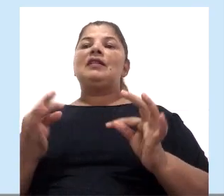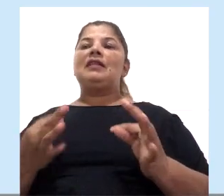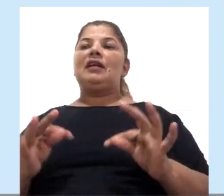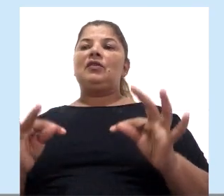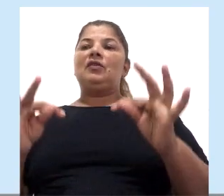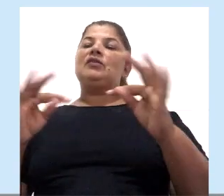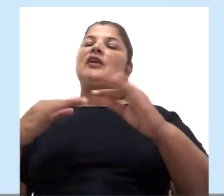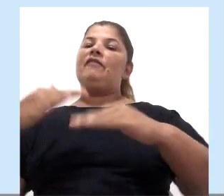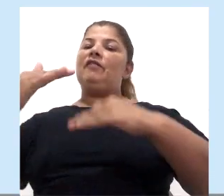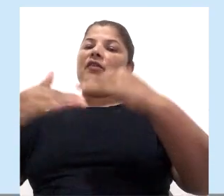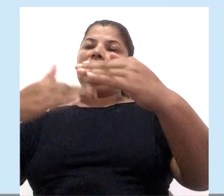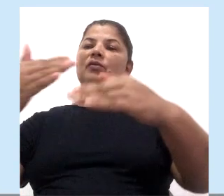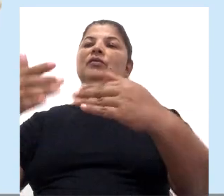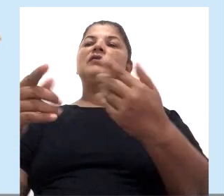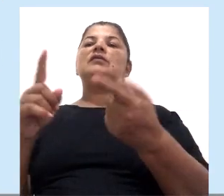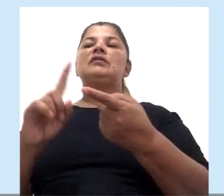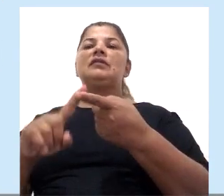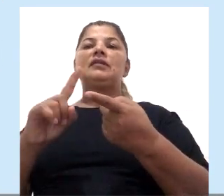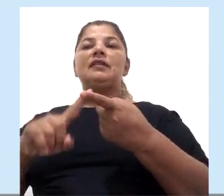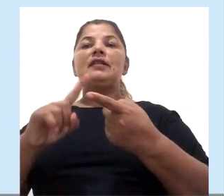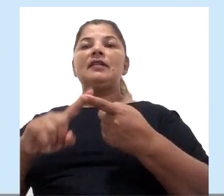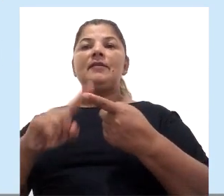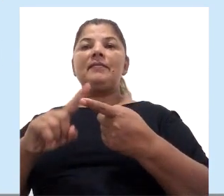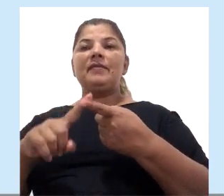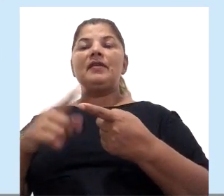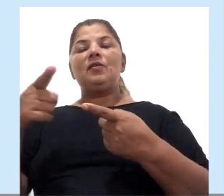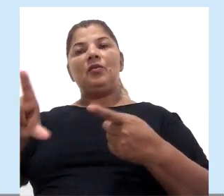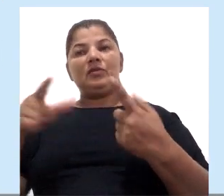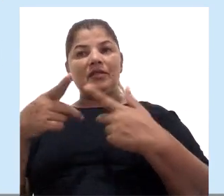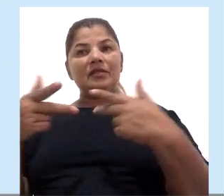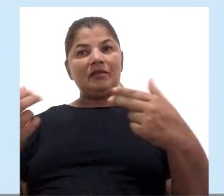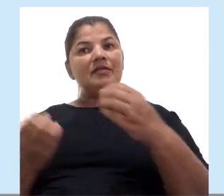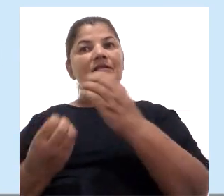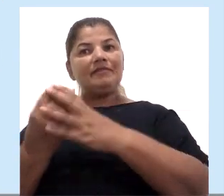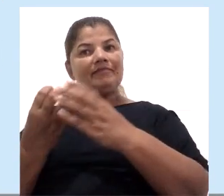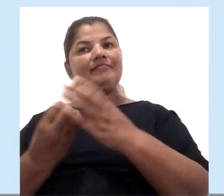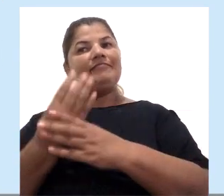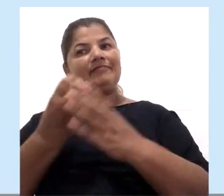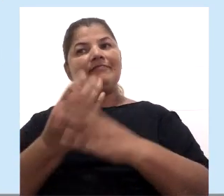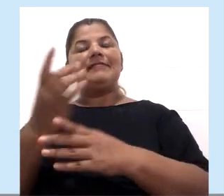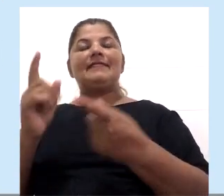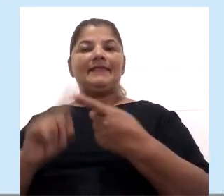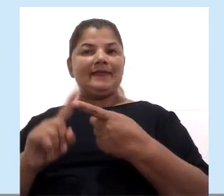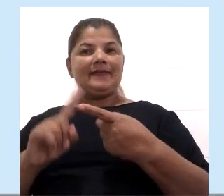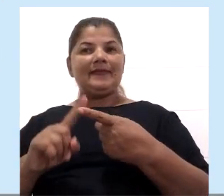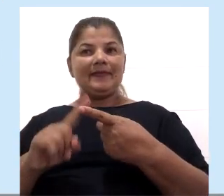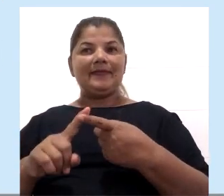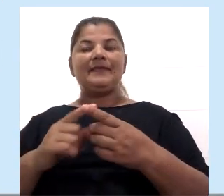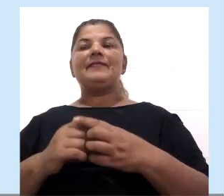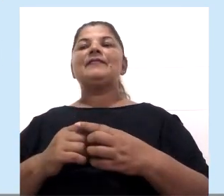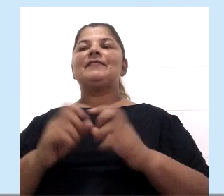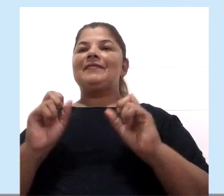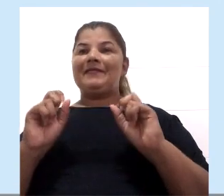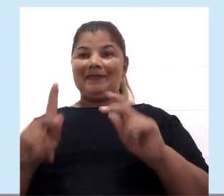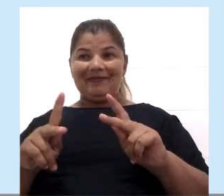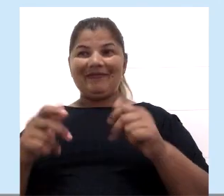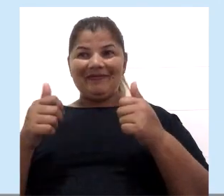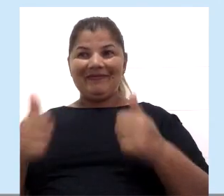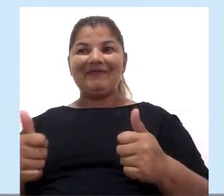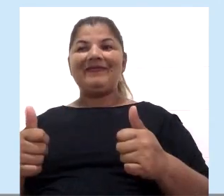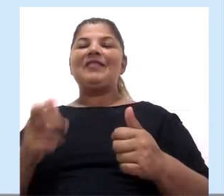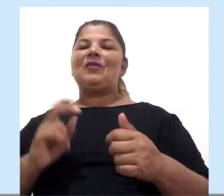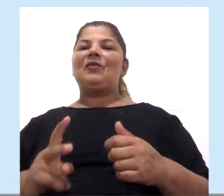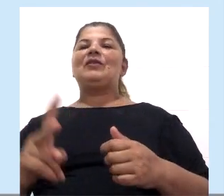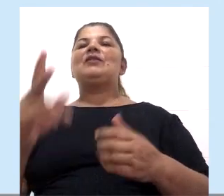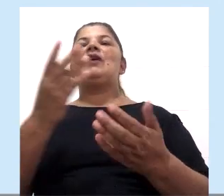a tecnologia evolui, mas também algumas coisas vão ocorrendo aí ao longo desse processo. Ok,